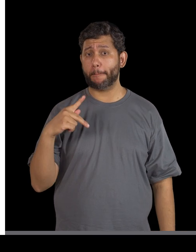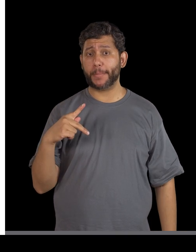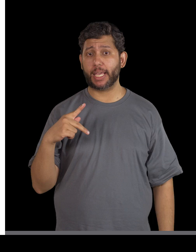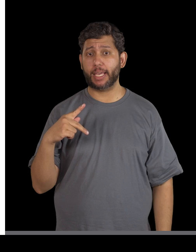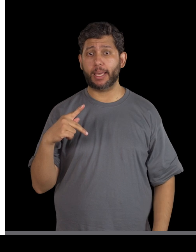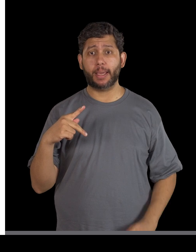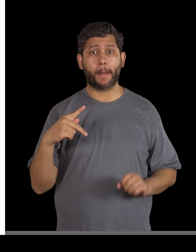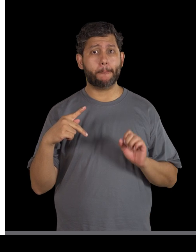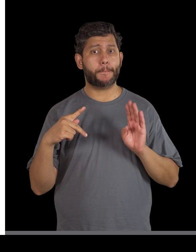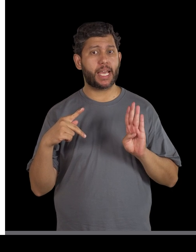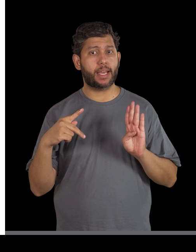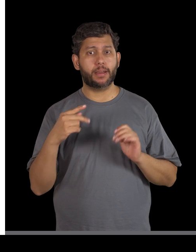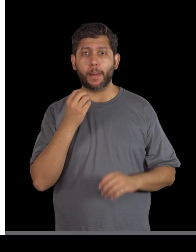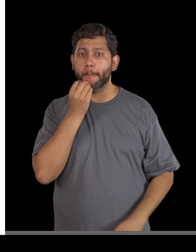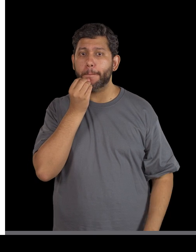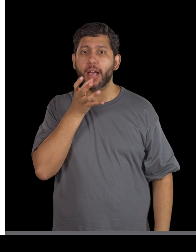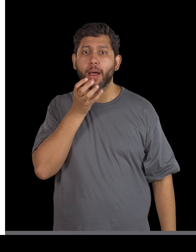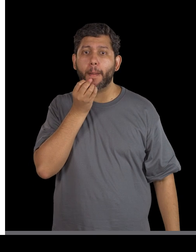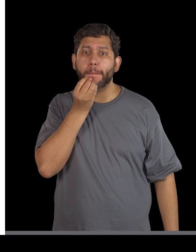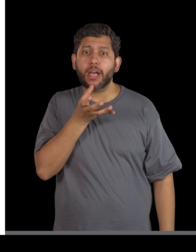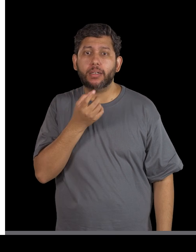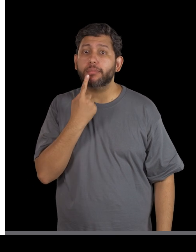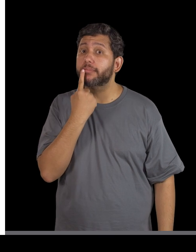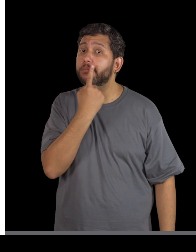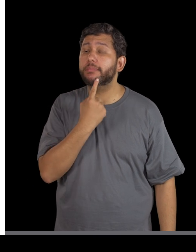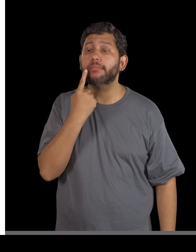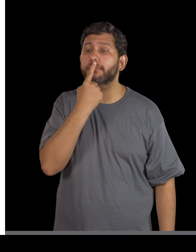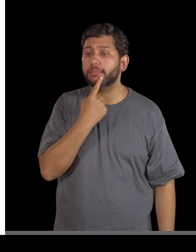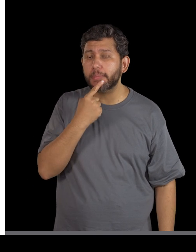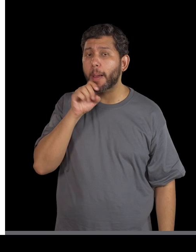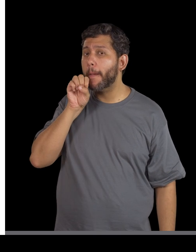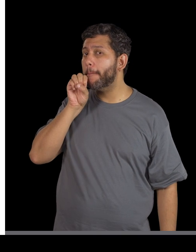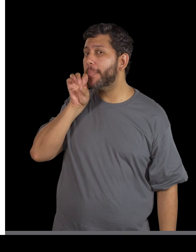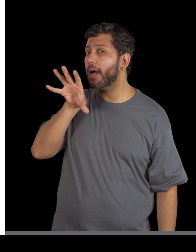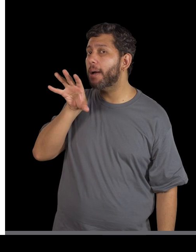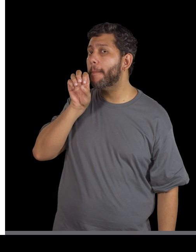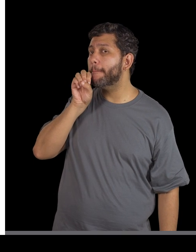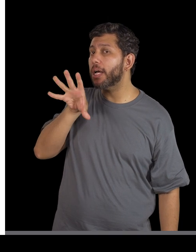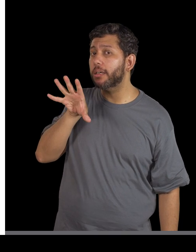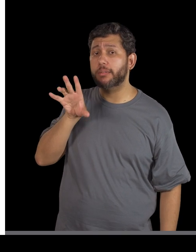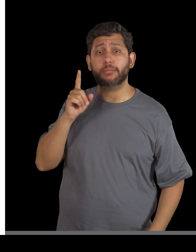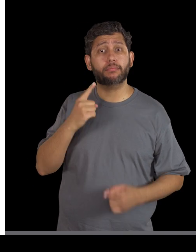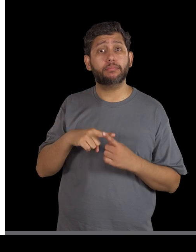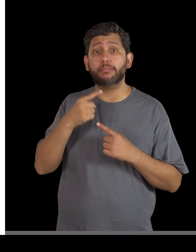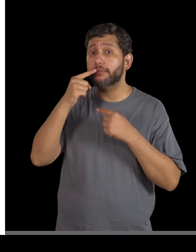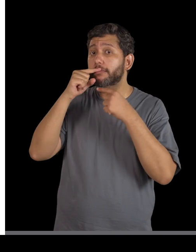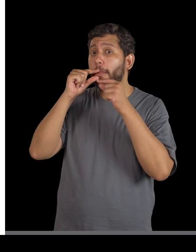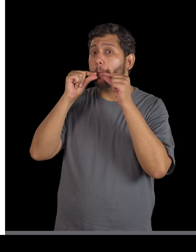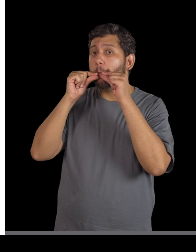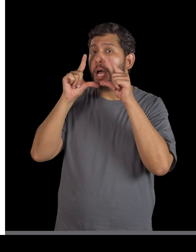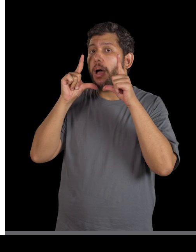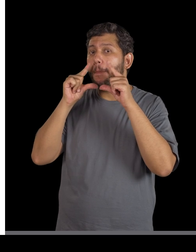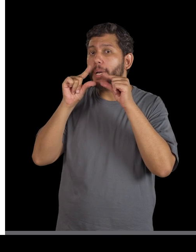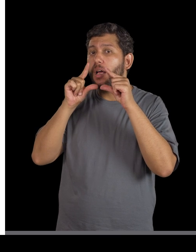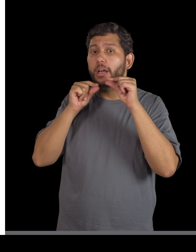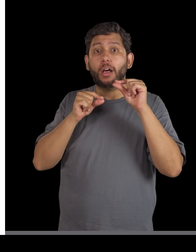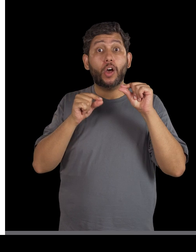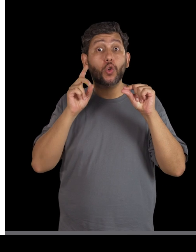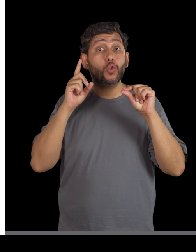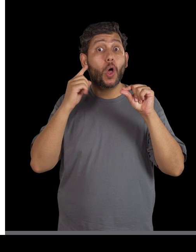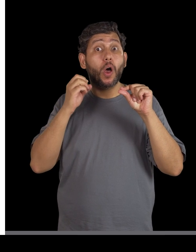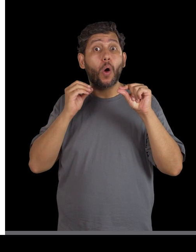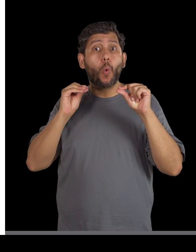e o b no mesmo quadradinho. Por quê? Porque essas duas consoantes são produzidas exatamente da mesma forma. P, b,